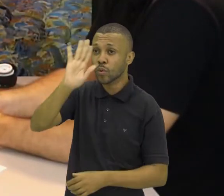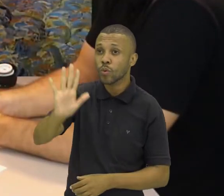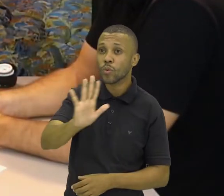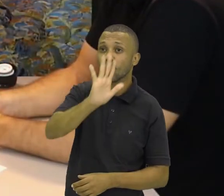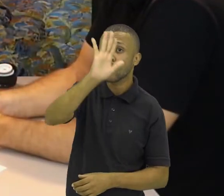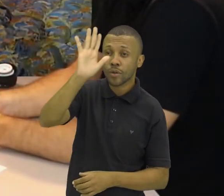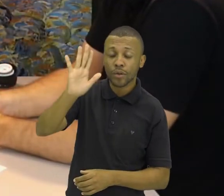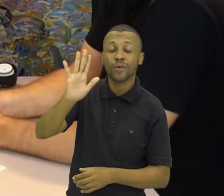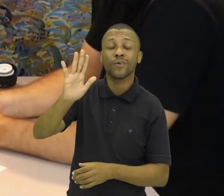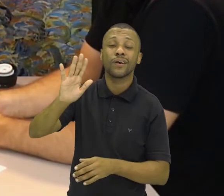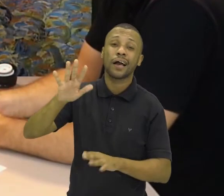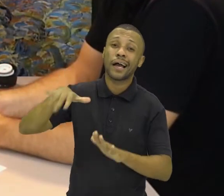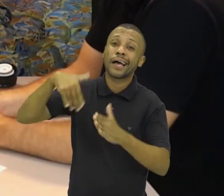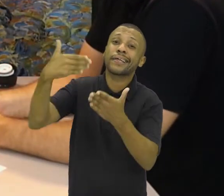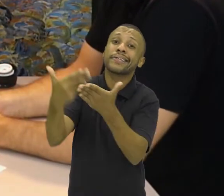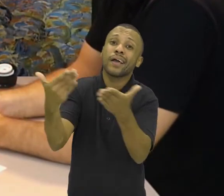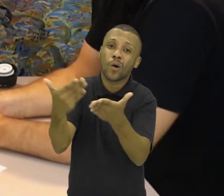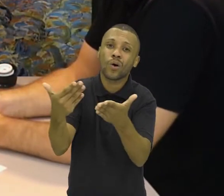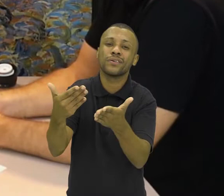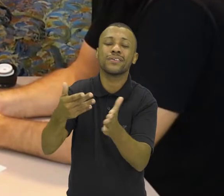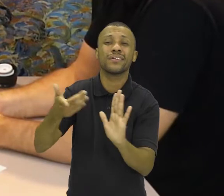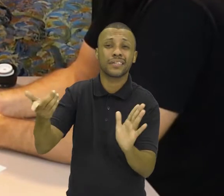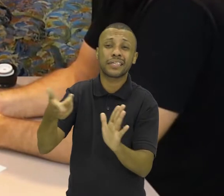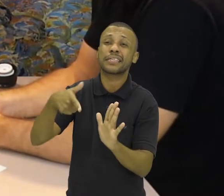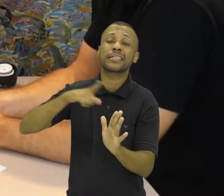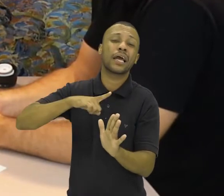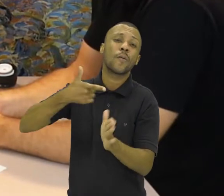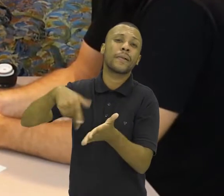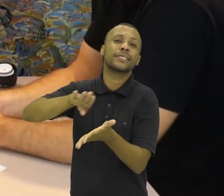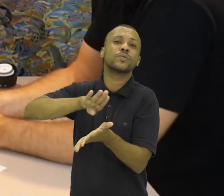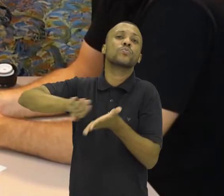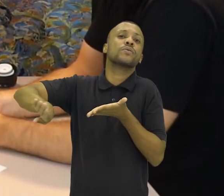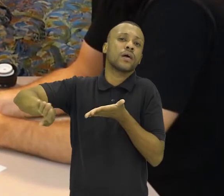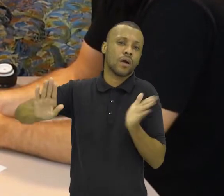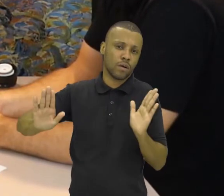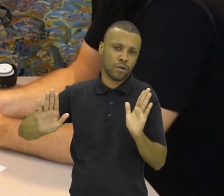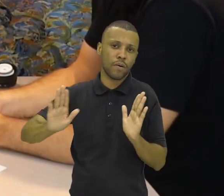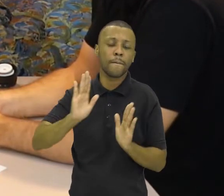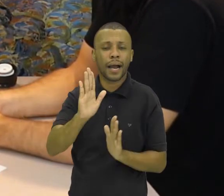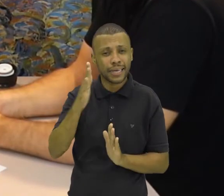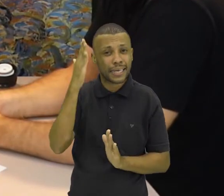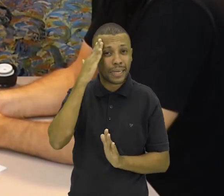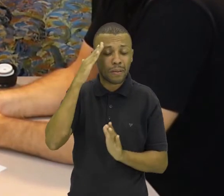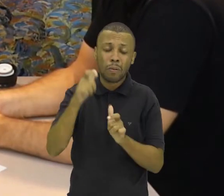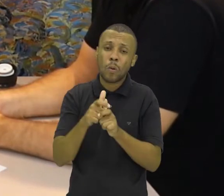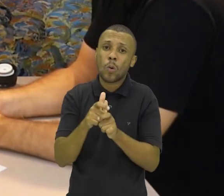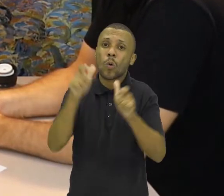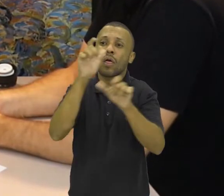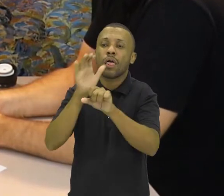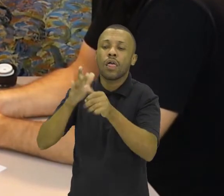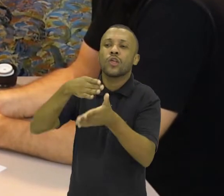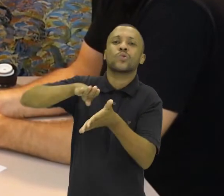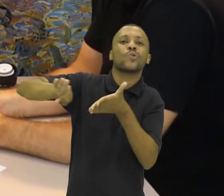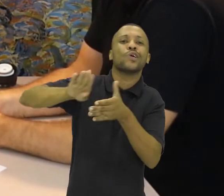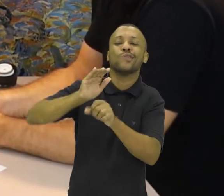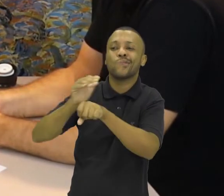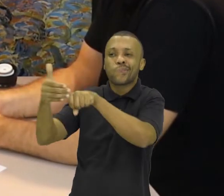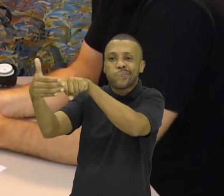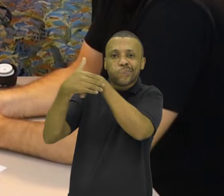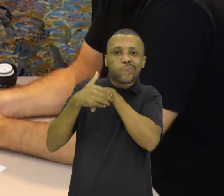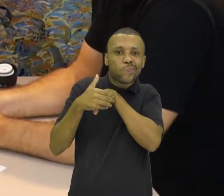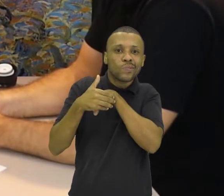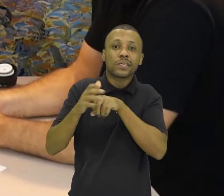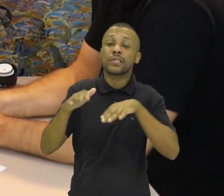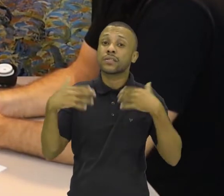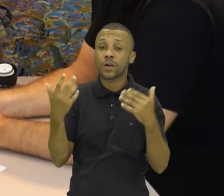Brasil é uma população ainda escondida, vamos chamar assim. Tá? Porém, Porque grande. é grande, Sim. muito grande, mas é escondida. Então, Sim. nós